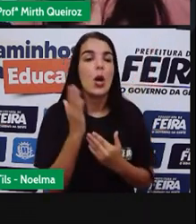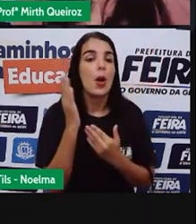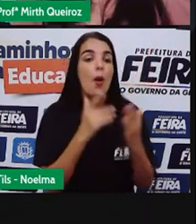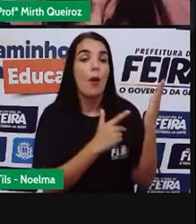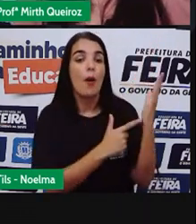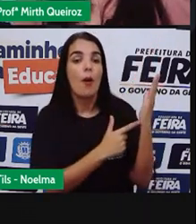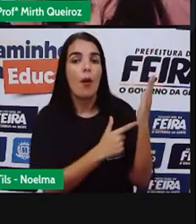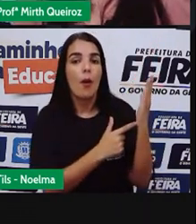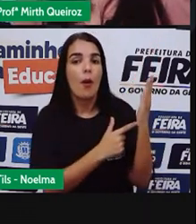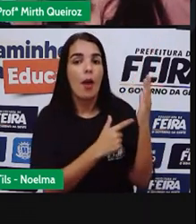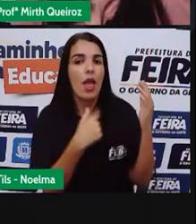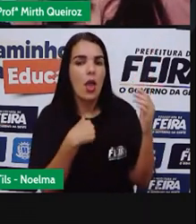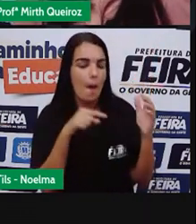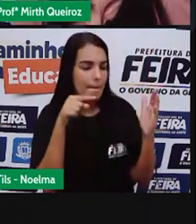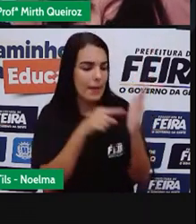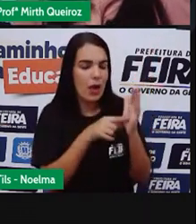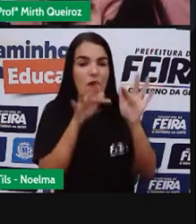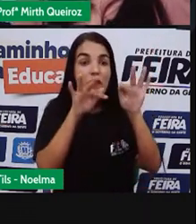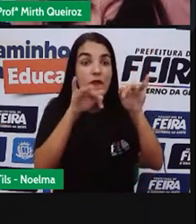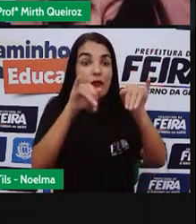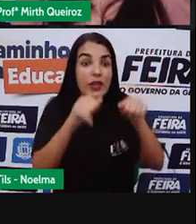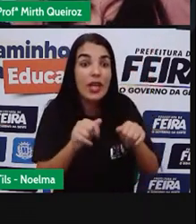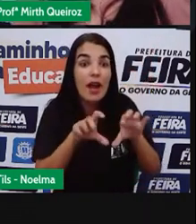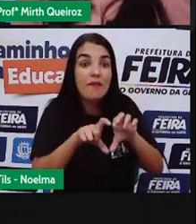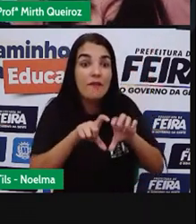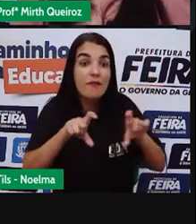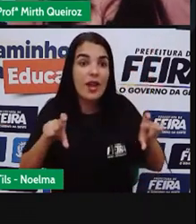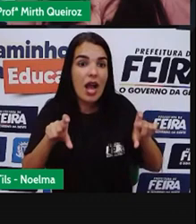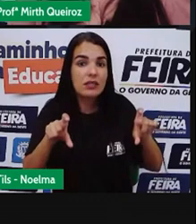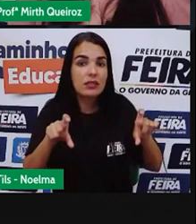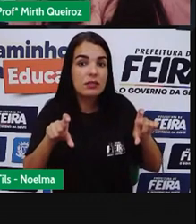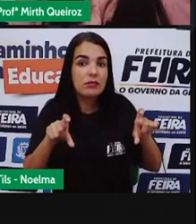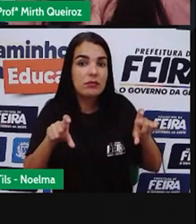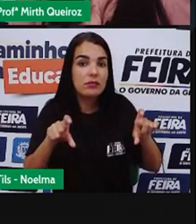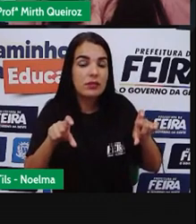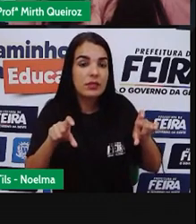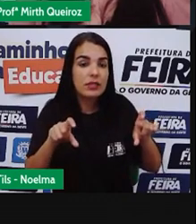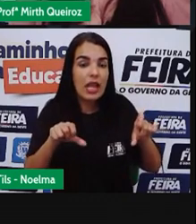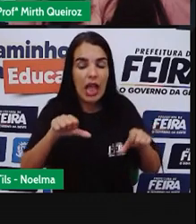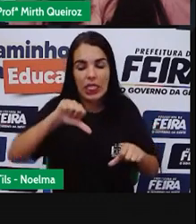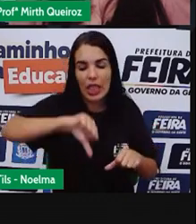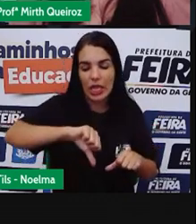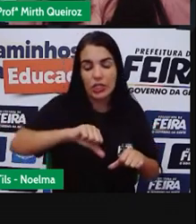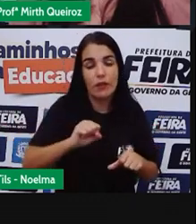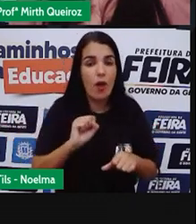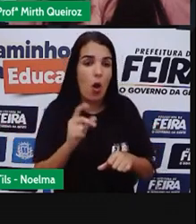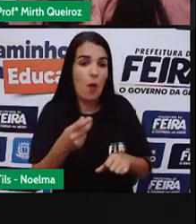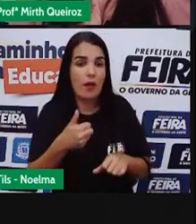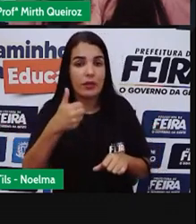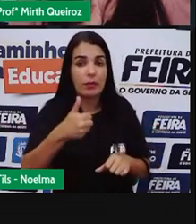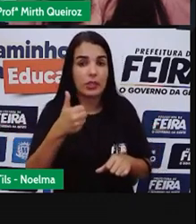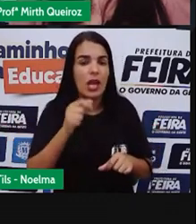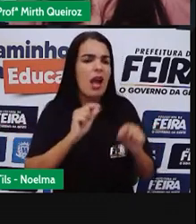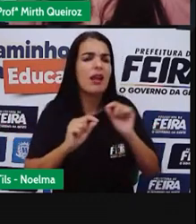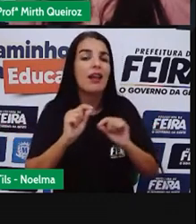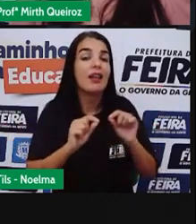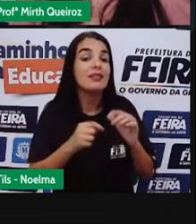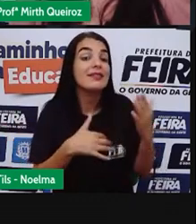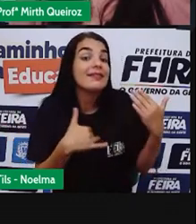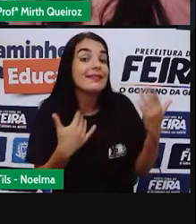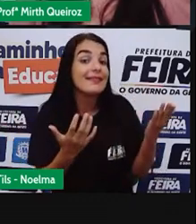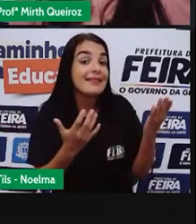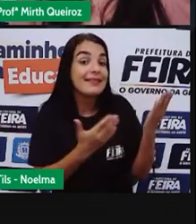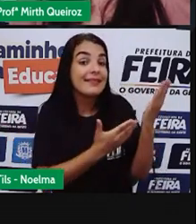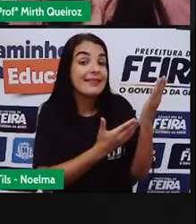próxima. Sirvo para marcar o final de uma frase negativa ou afirmativa. Quem sou